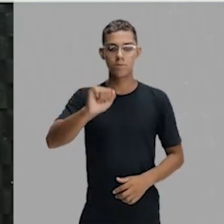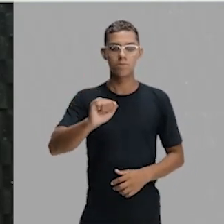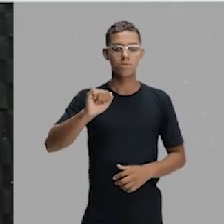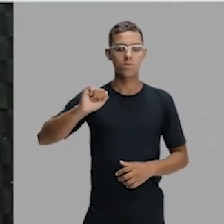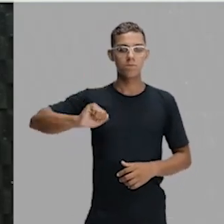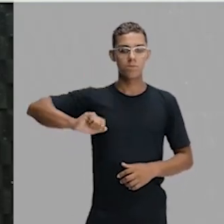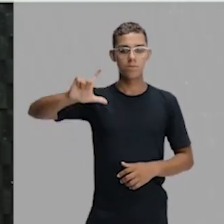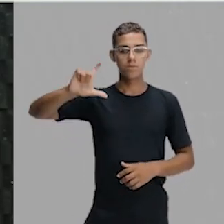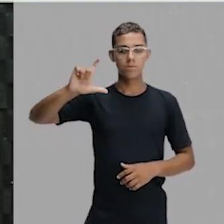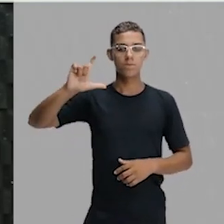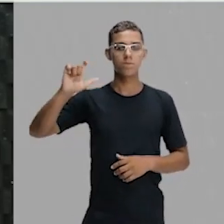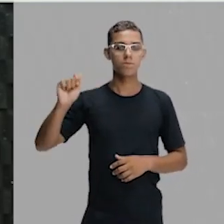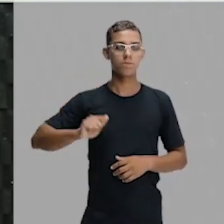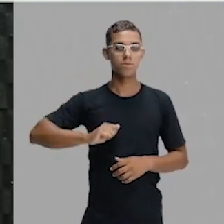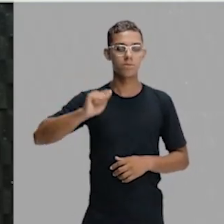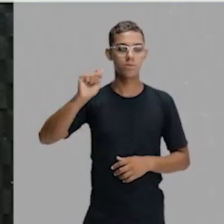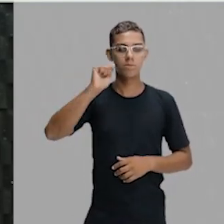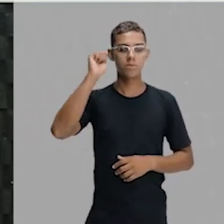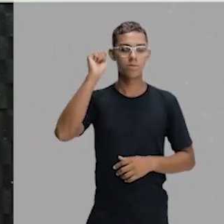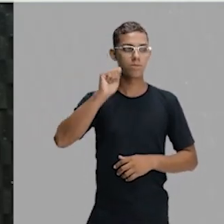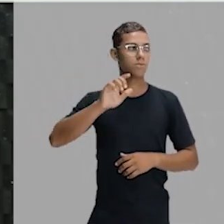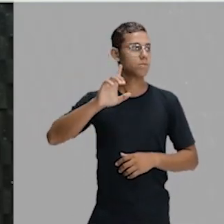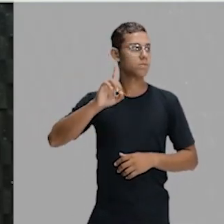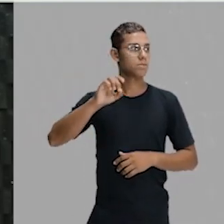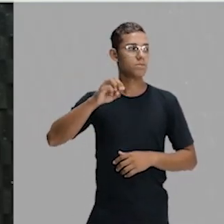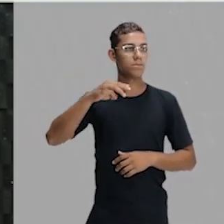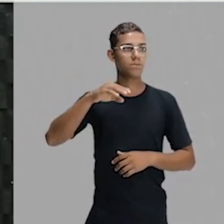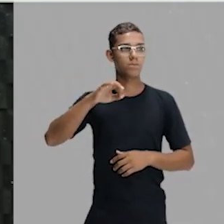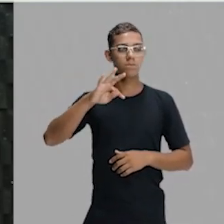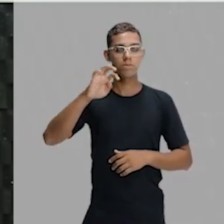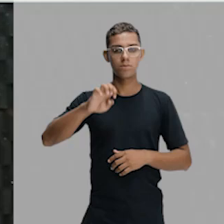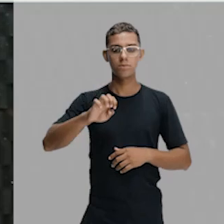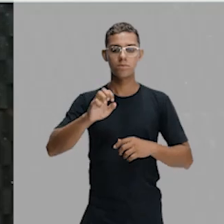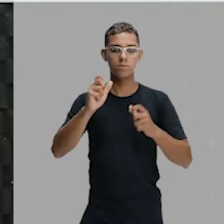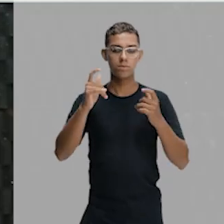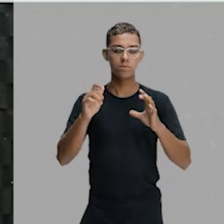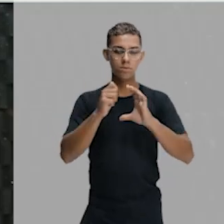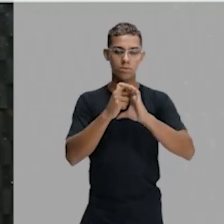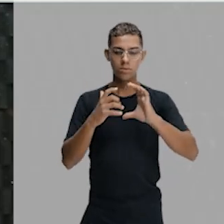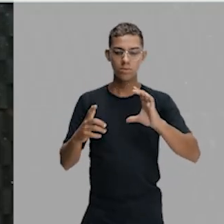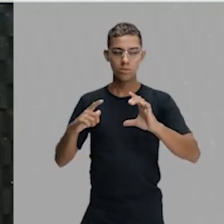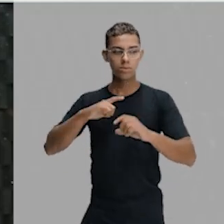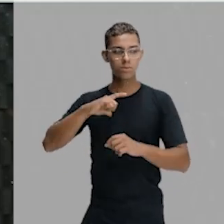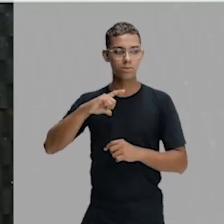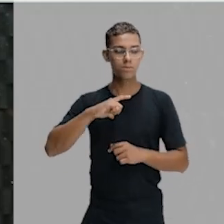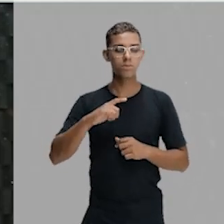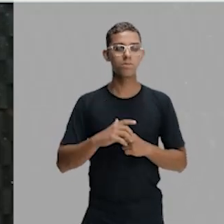o alelo dominante vai gerar a característica